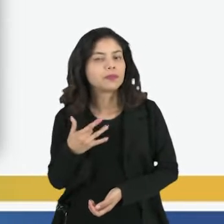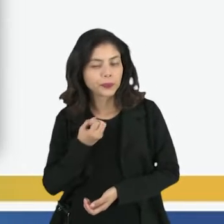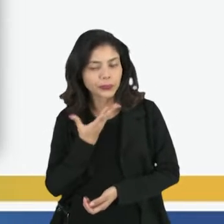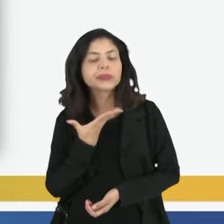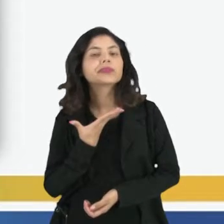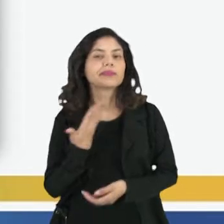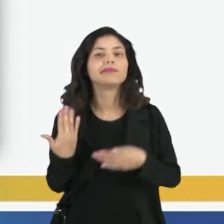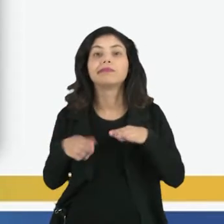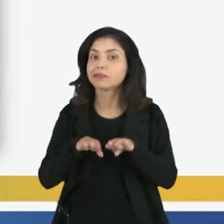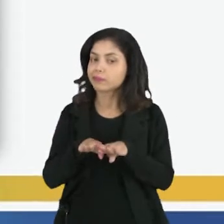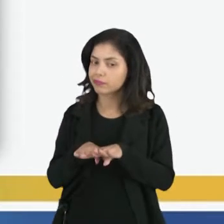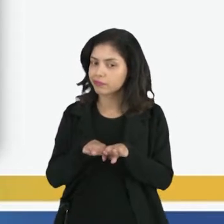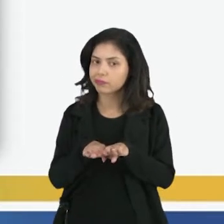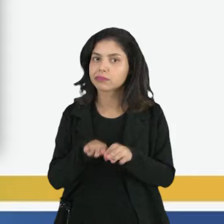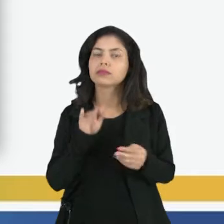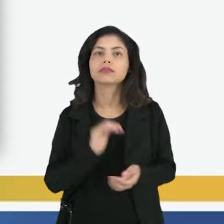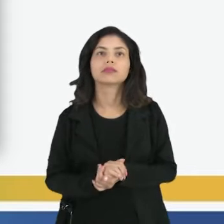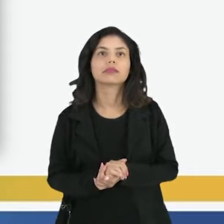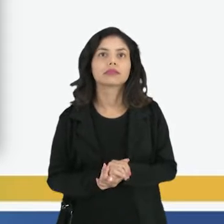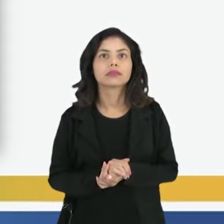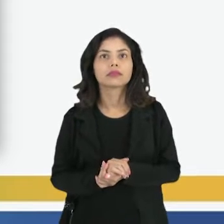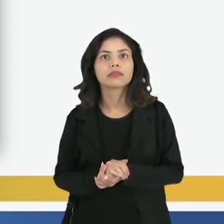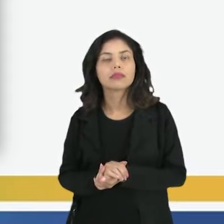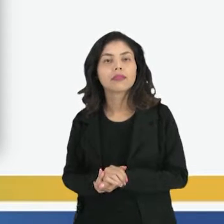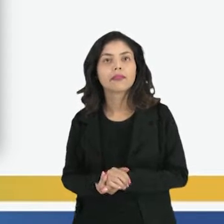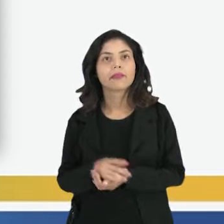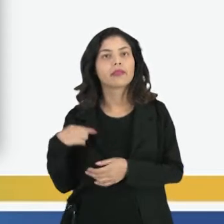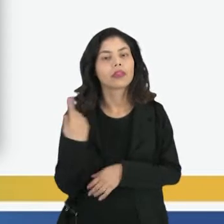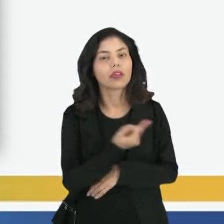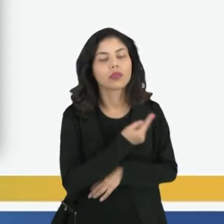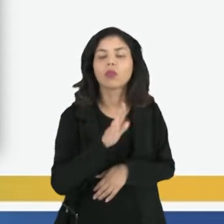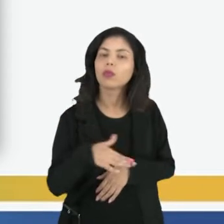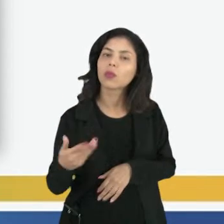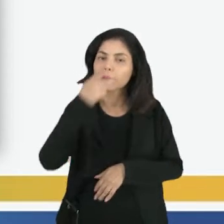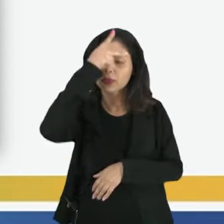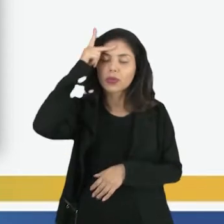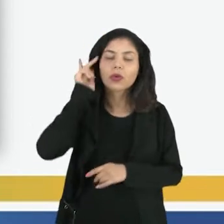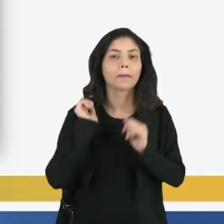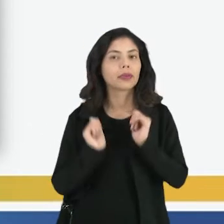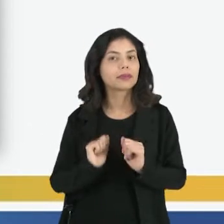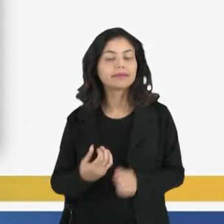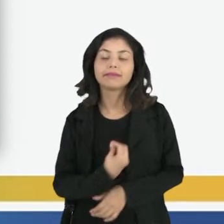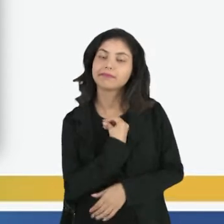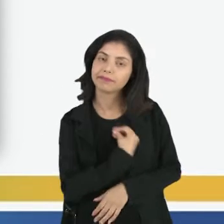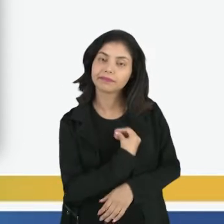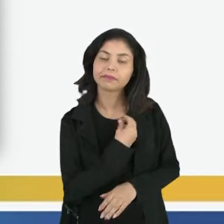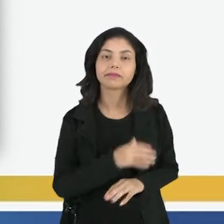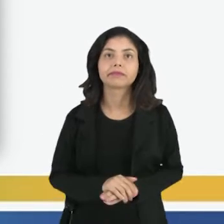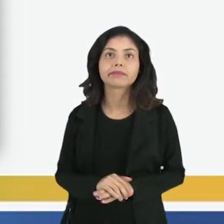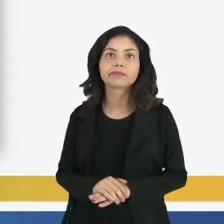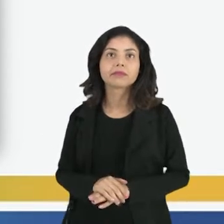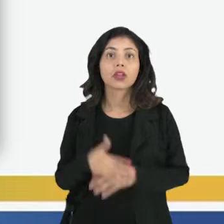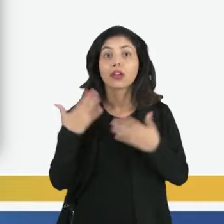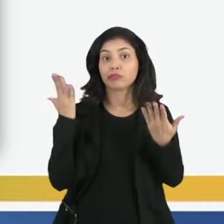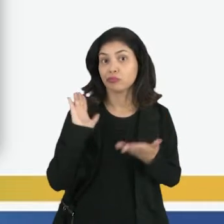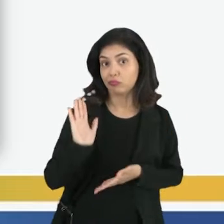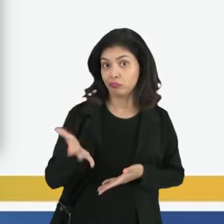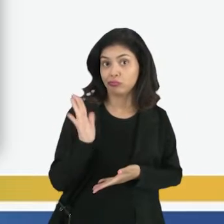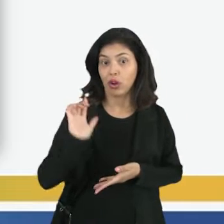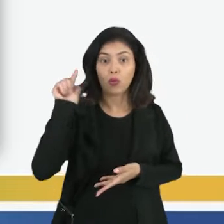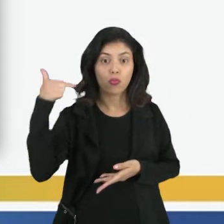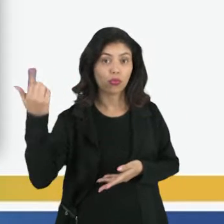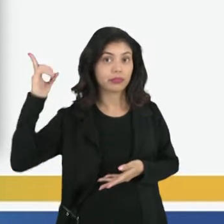e equilibrado, salutar para nós, enquanto pessoas, podermos viver. Mas, em compensação,